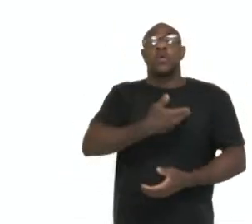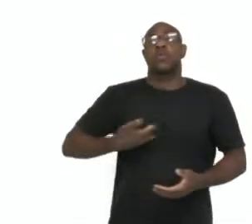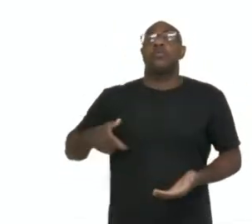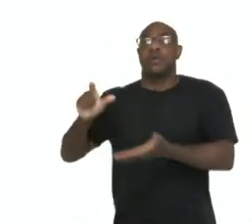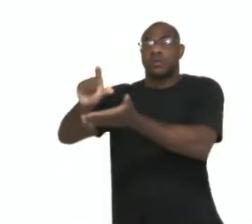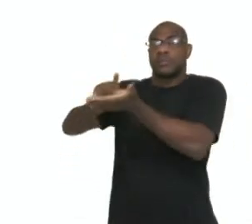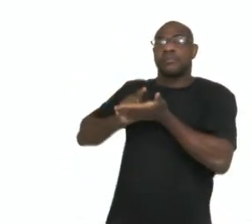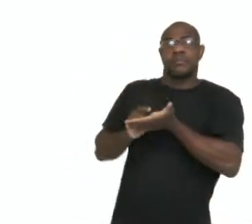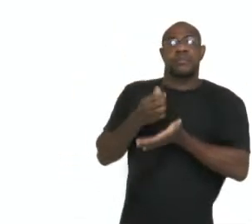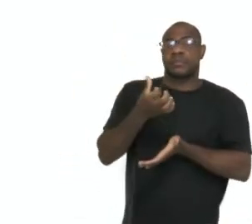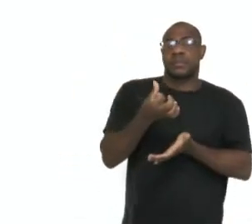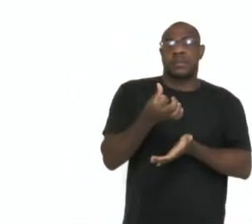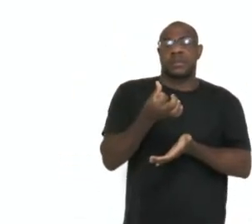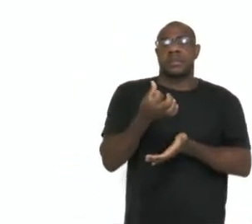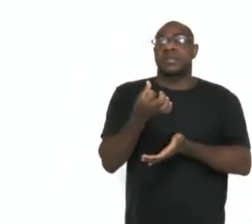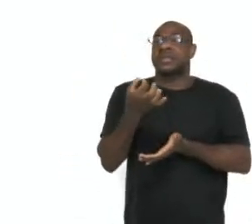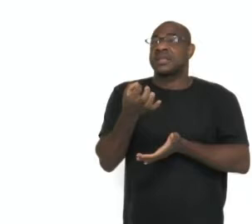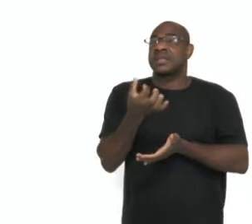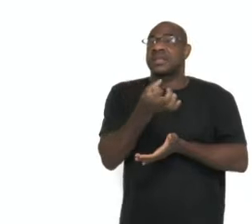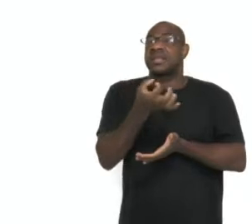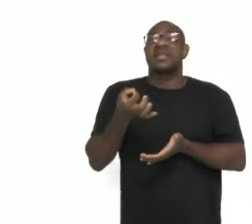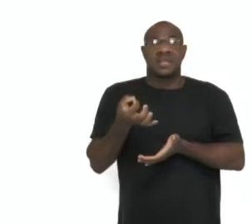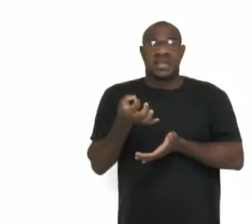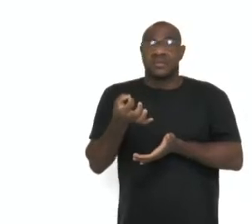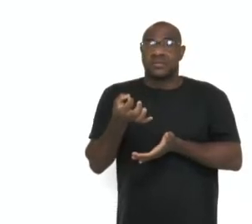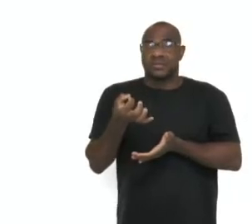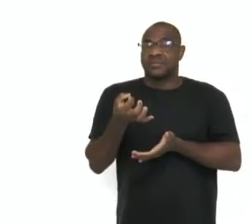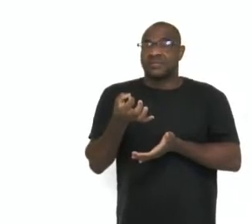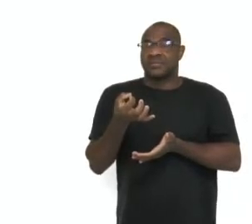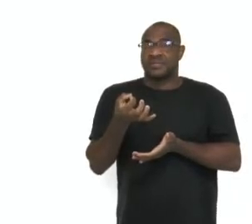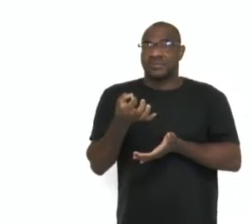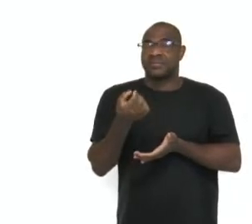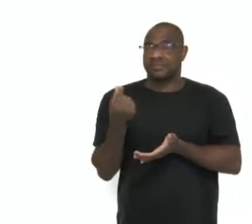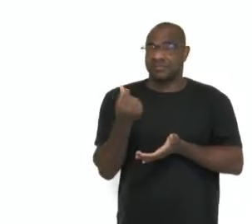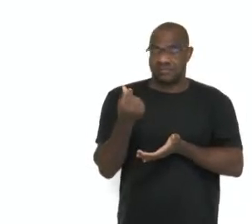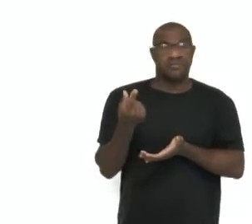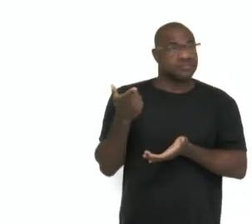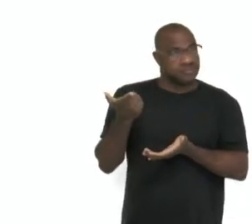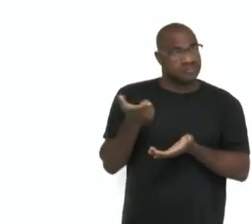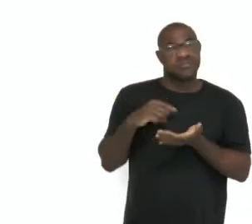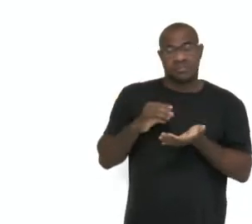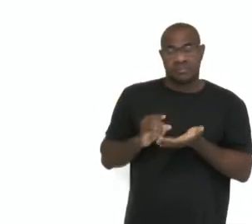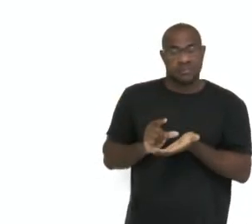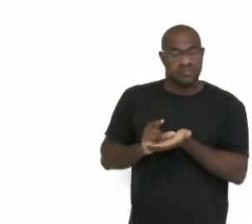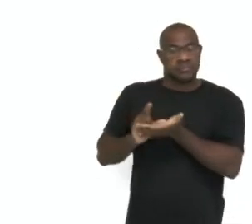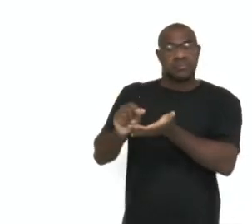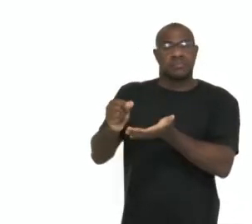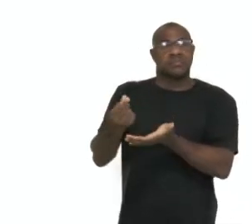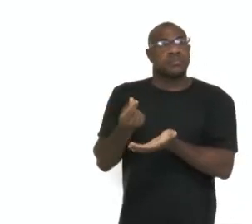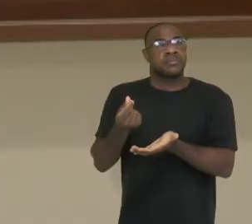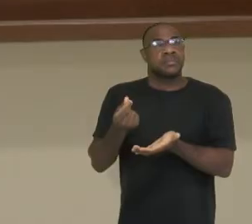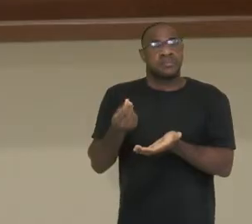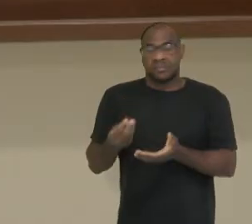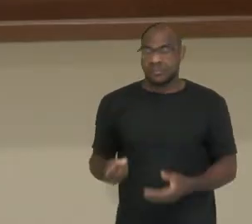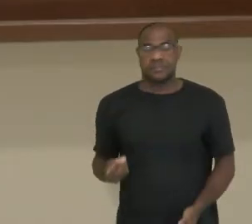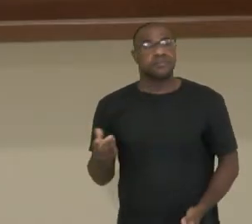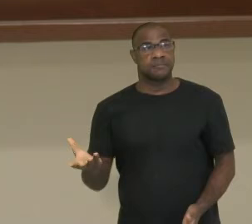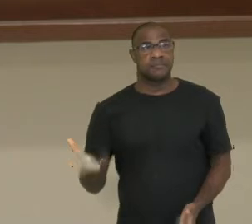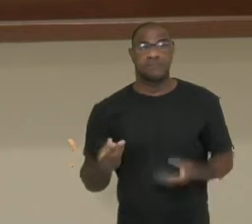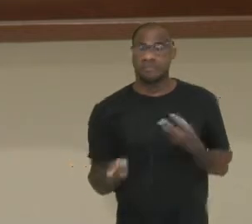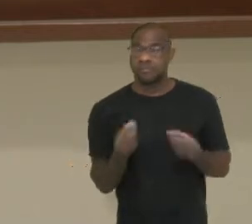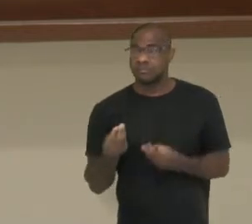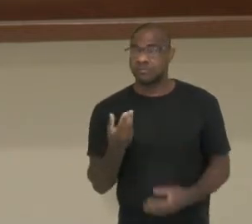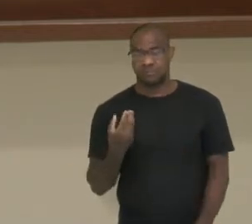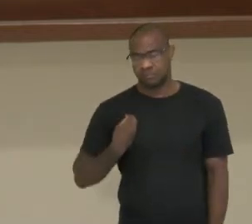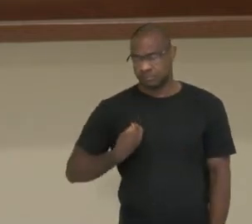de 600 mil réis que lhe entregava o menor, né? Mas não vamos esquecer como é que essa